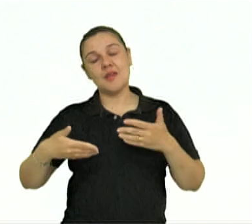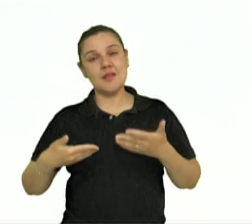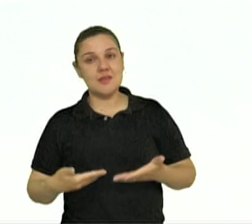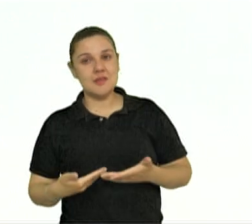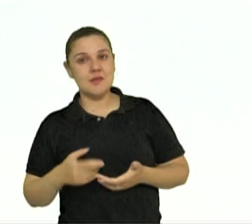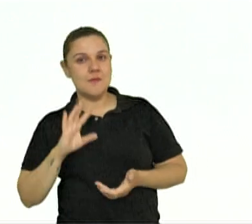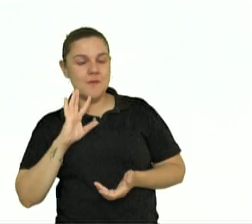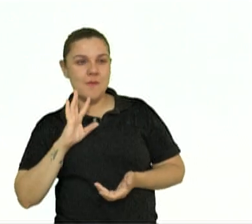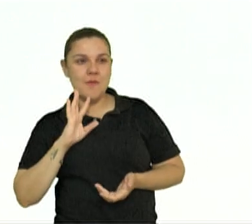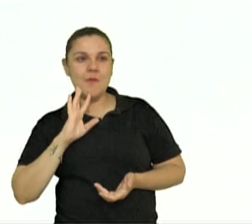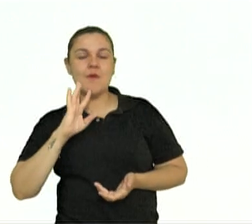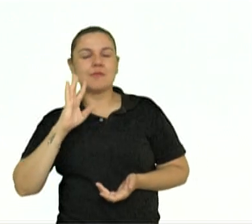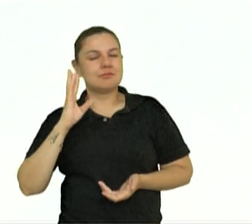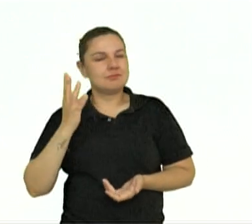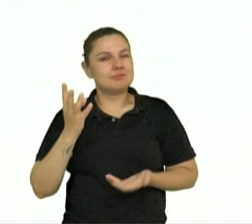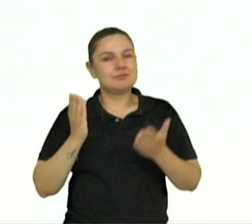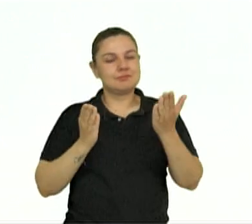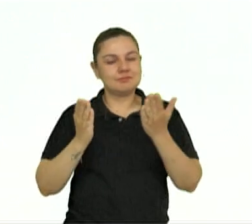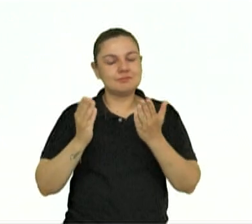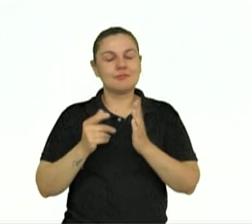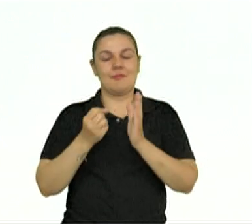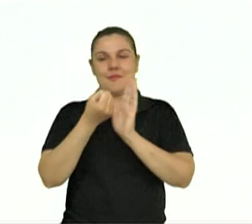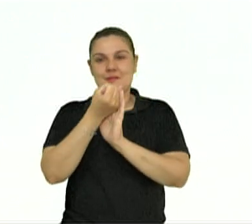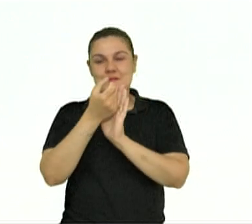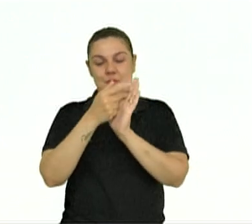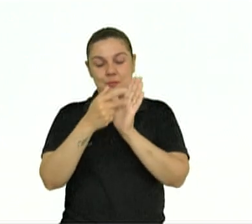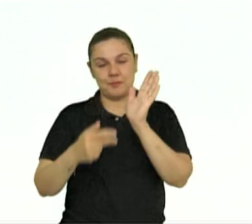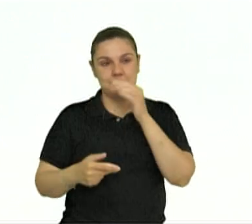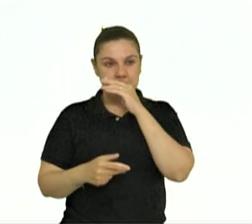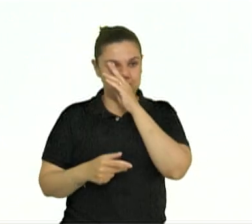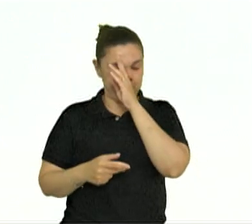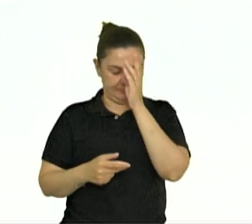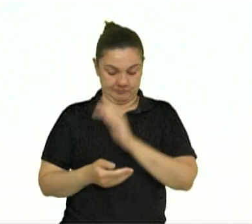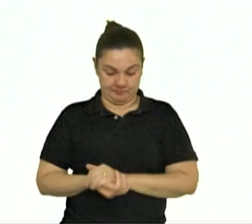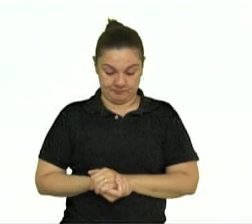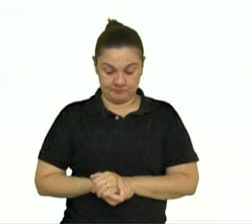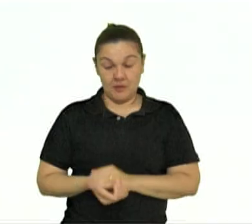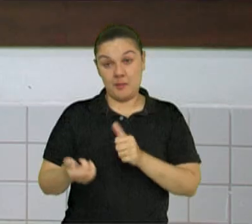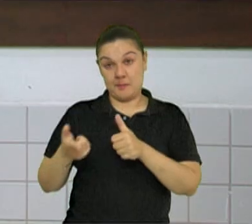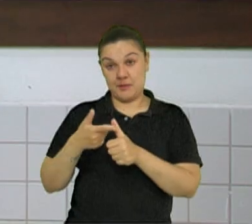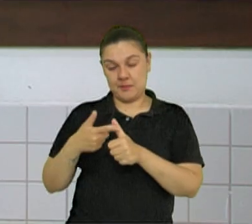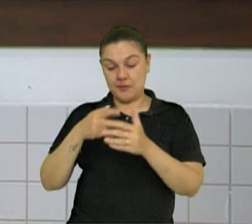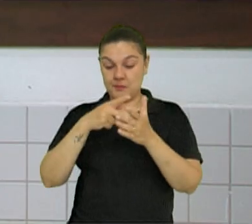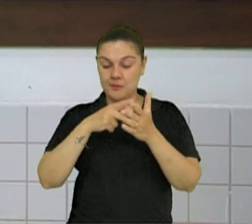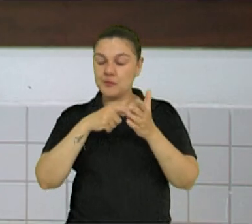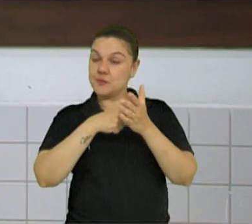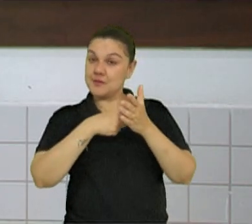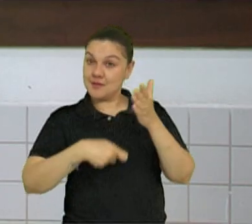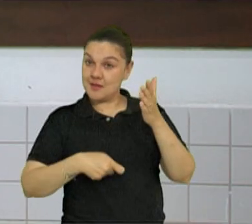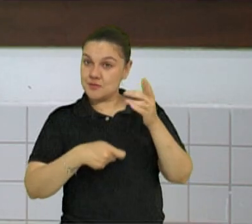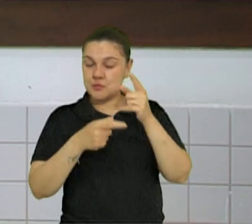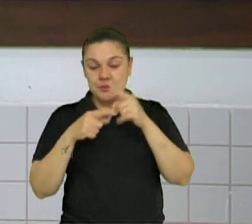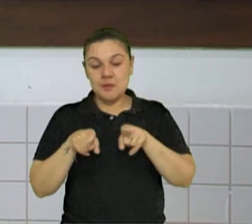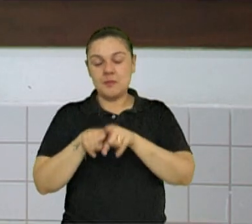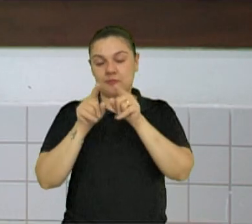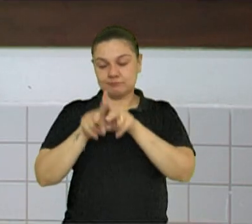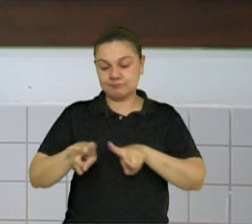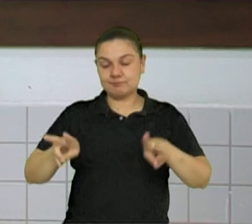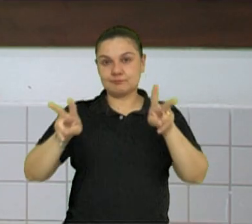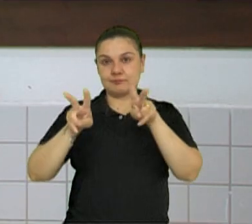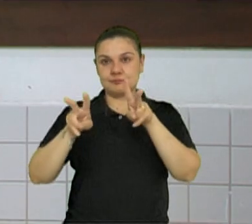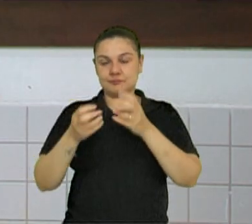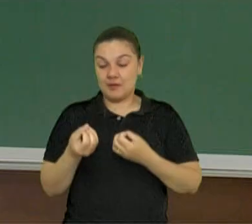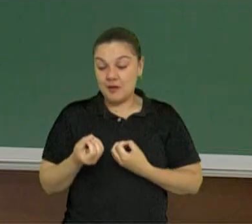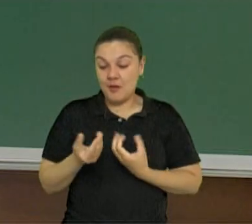que acontece nesse poema? Então, eu tenho que pensar duas vezes. Primeiro, no texto que está escrito e depois na imagem que esse